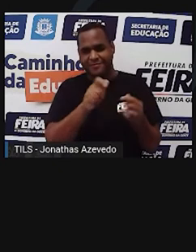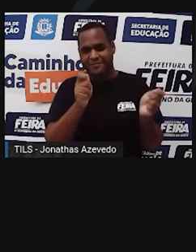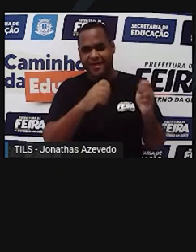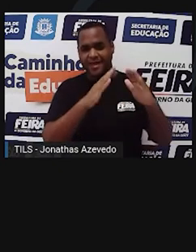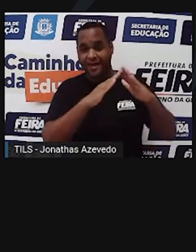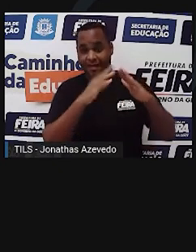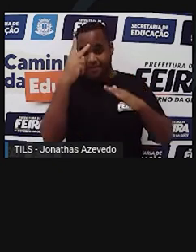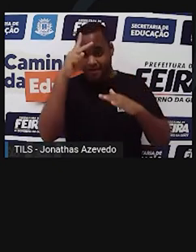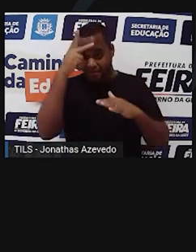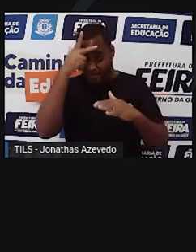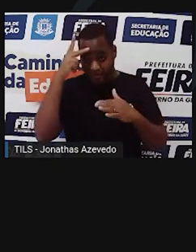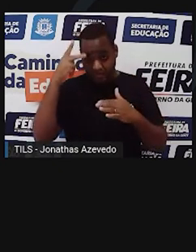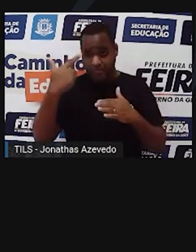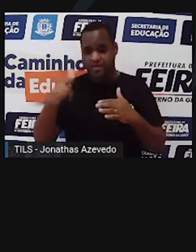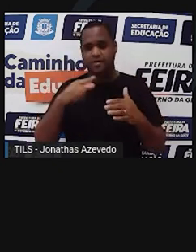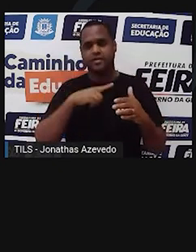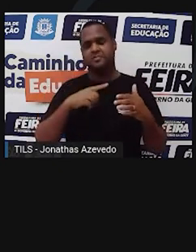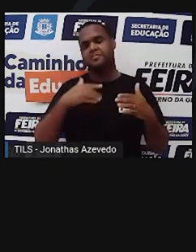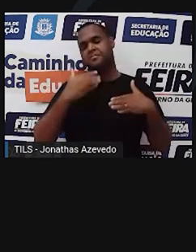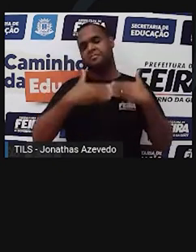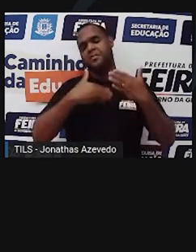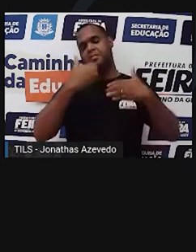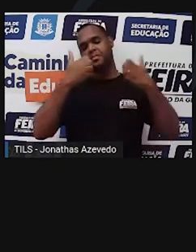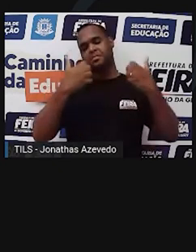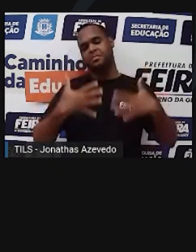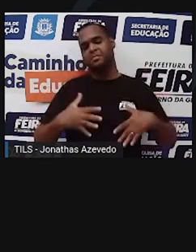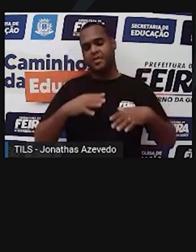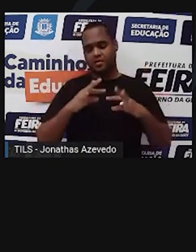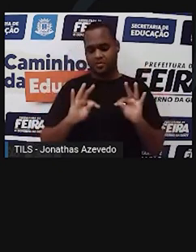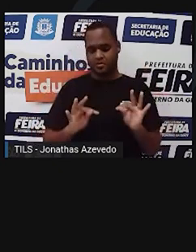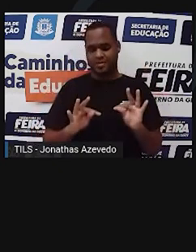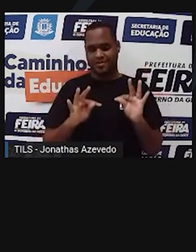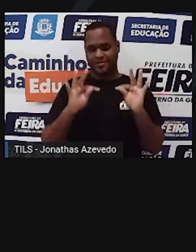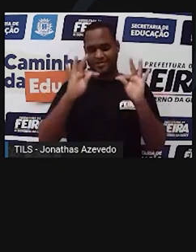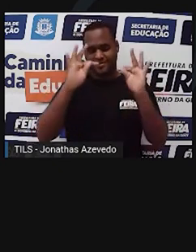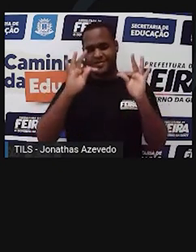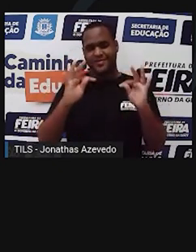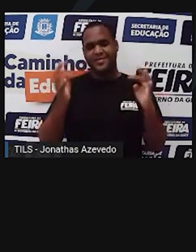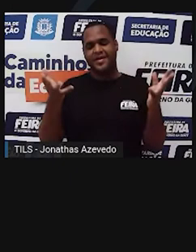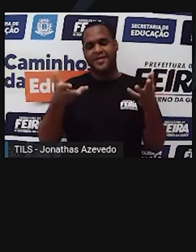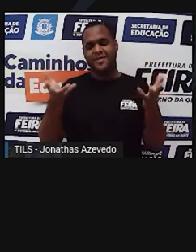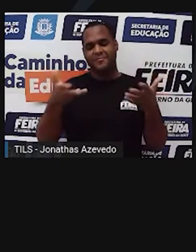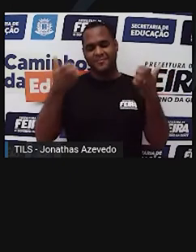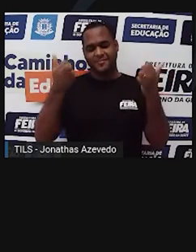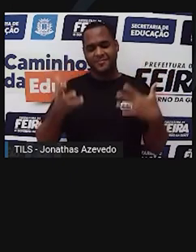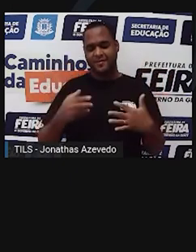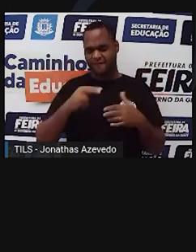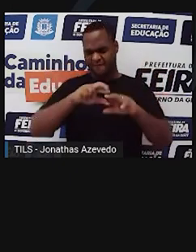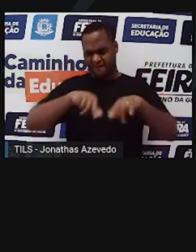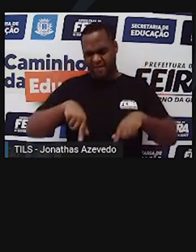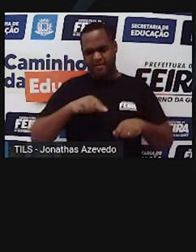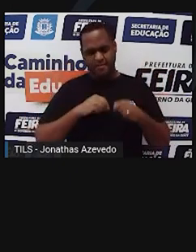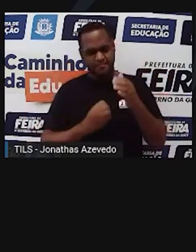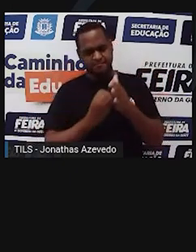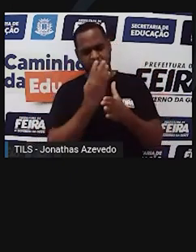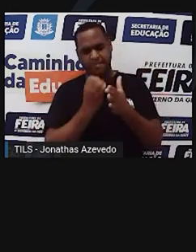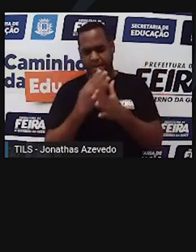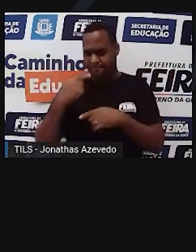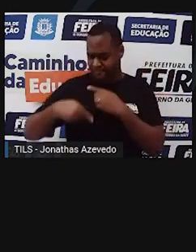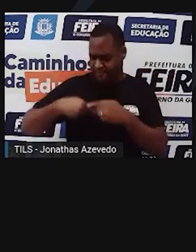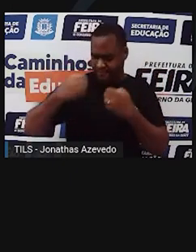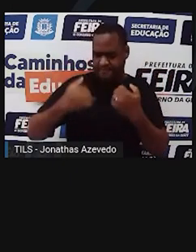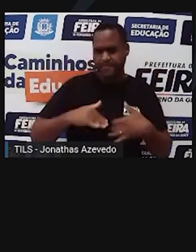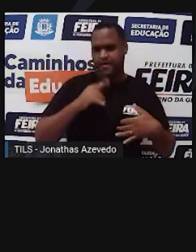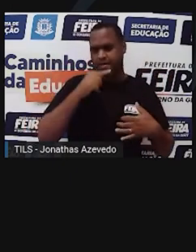proprietário. De lá para cá, graças à alta tecnologia, diversas usinas foram criadas. E se você pensar no